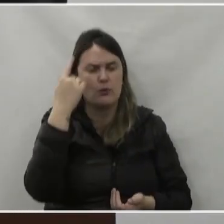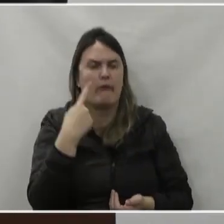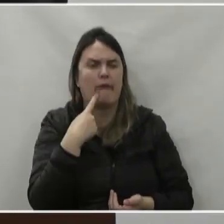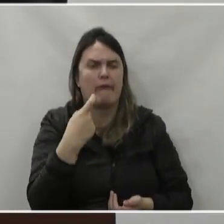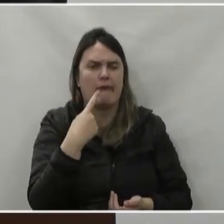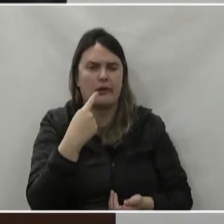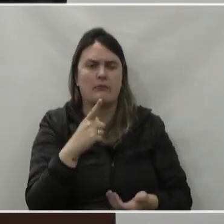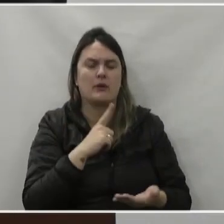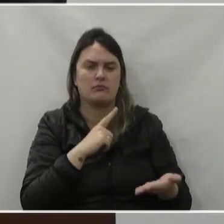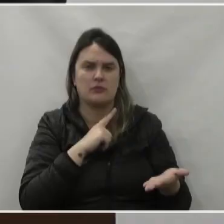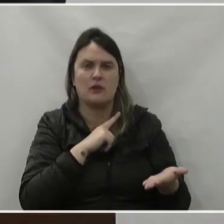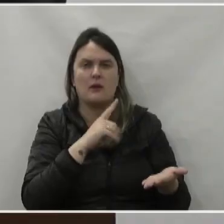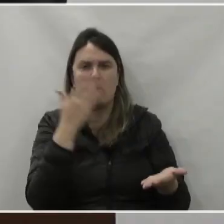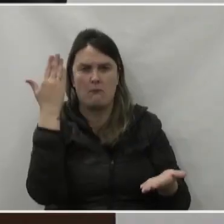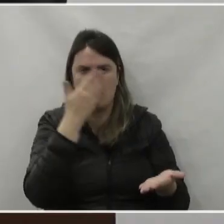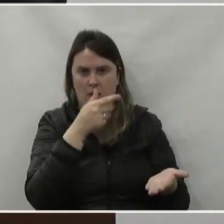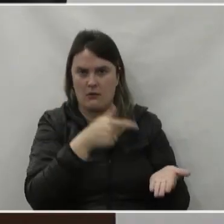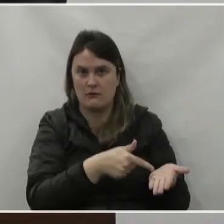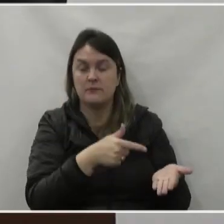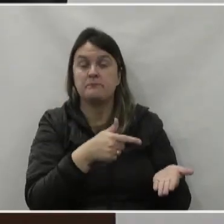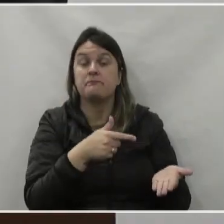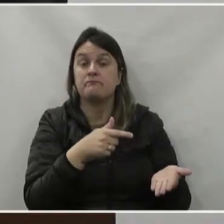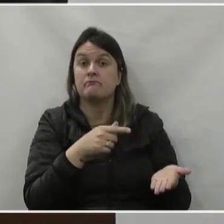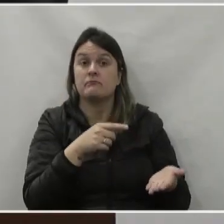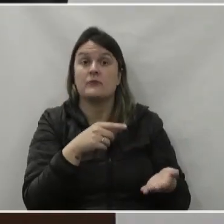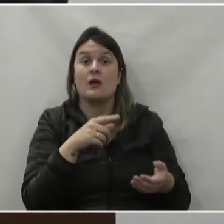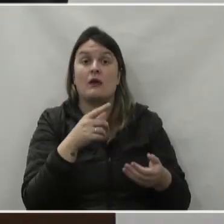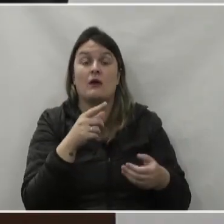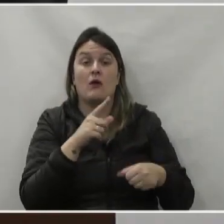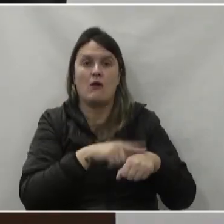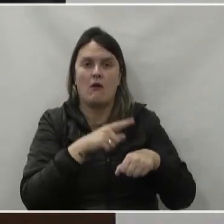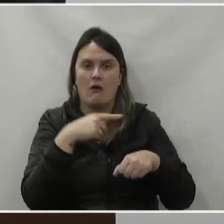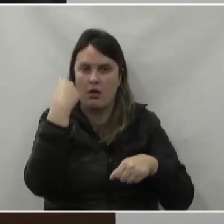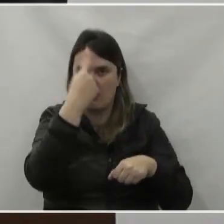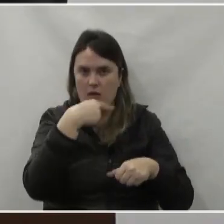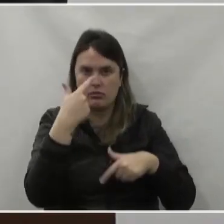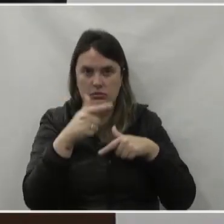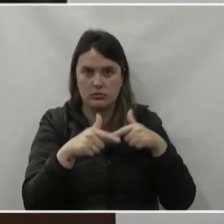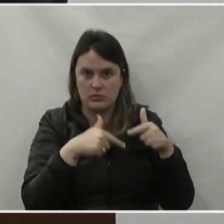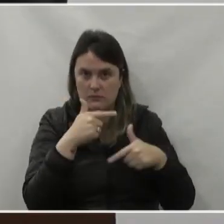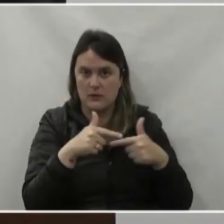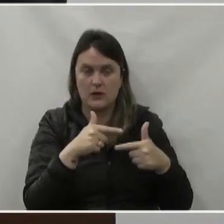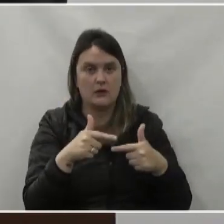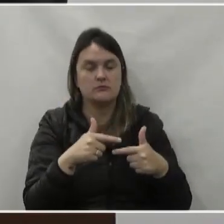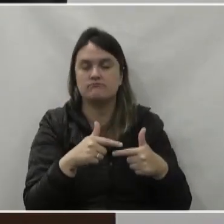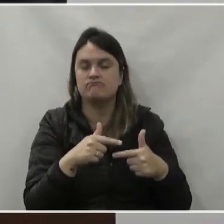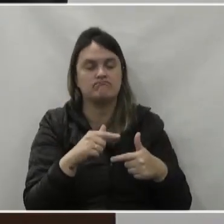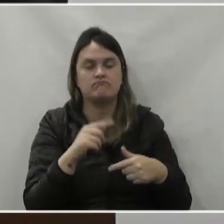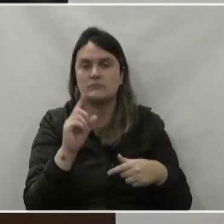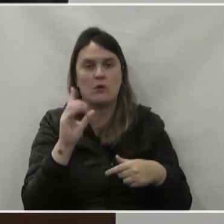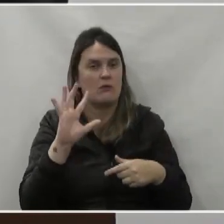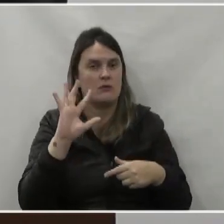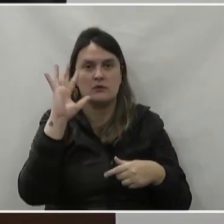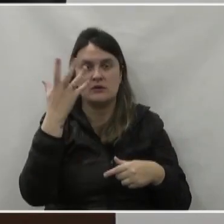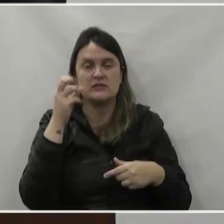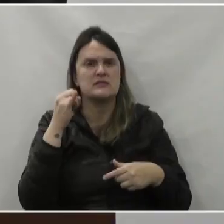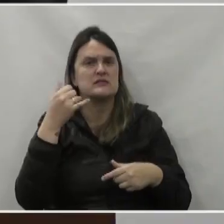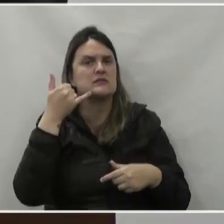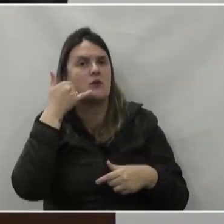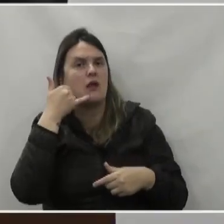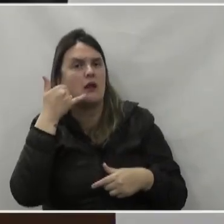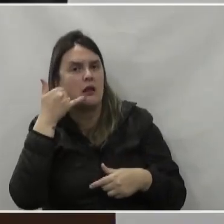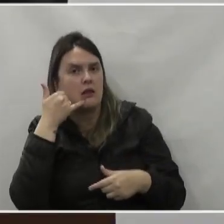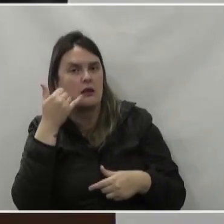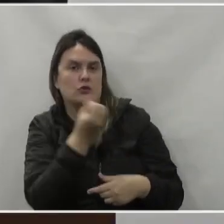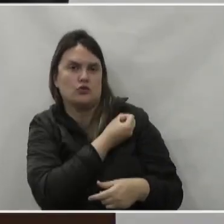tenho tudo registrado, que o regime de plantão, nem dessa forma, que seja com o celular,